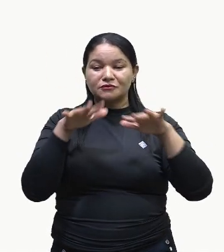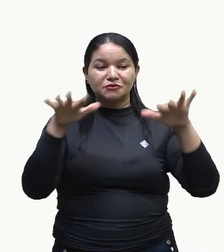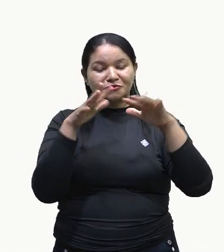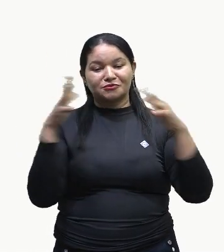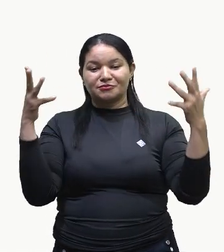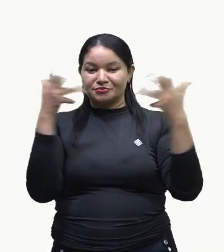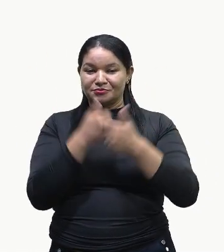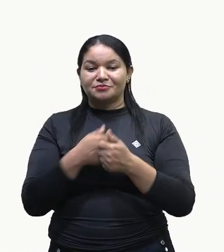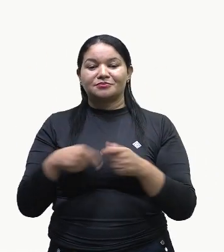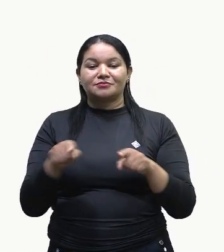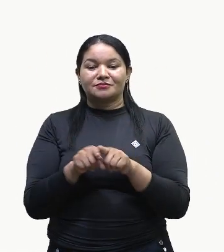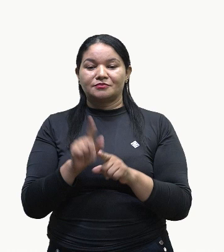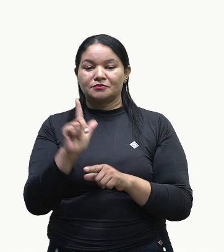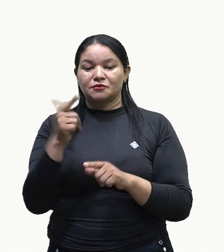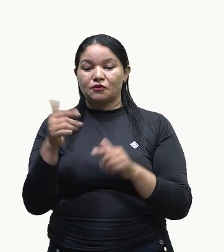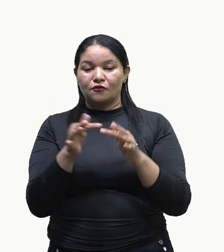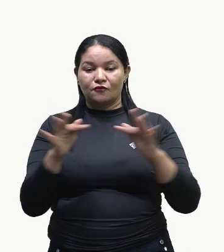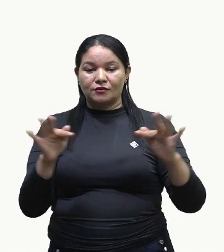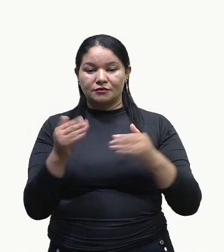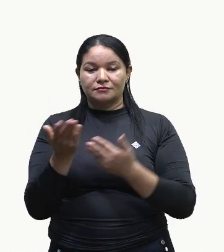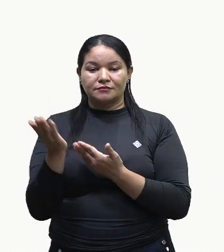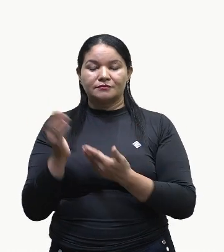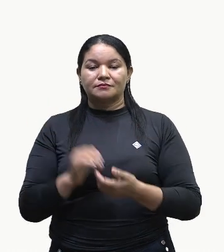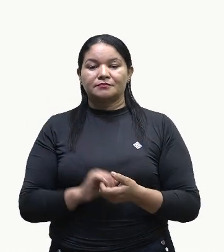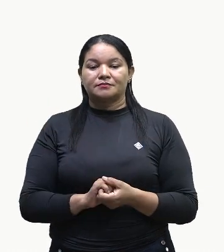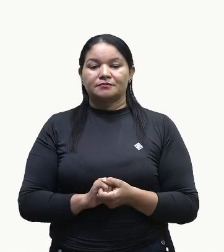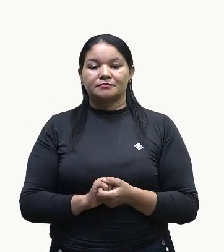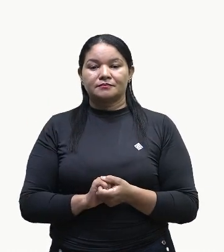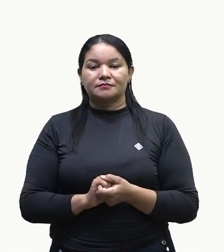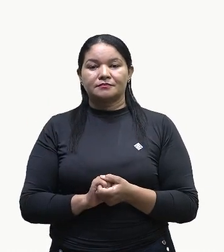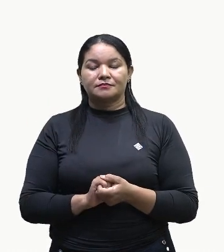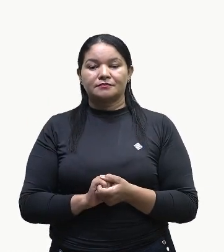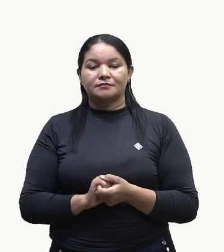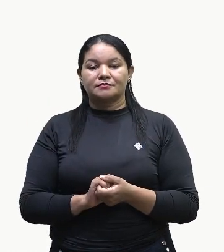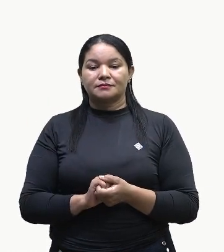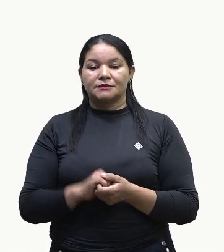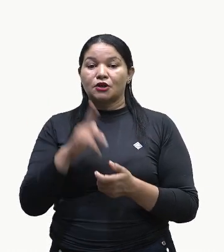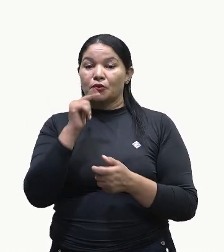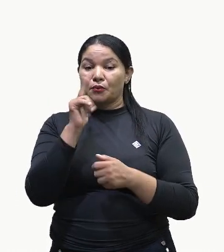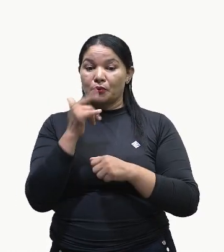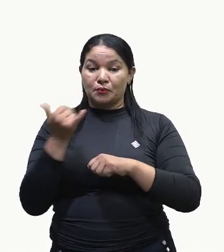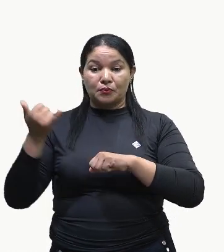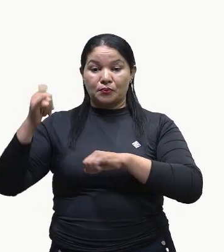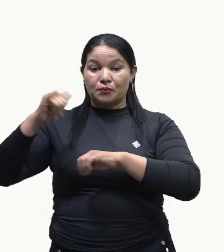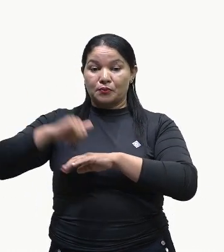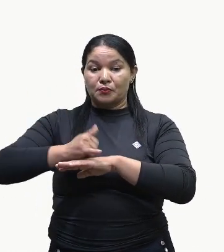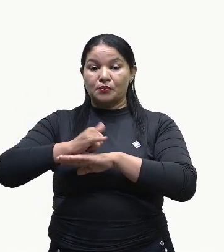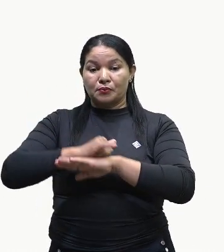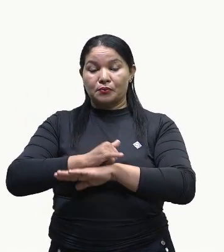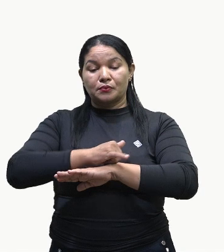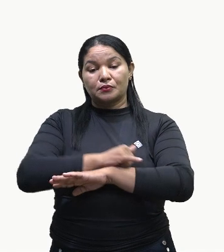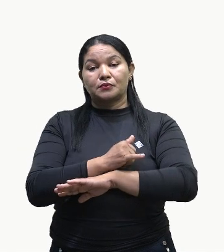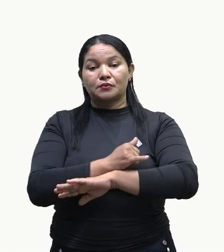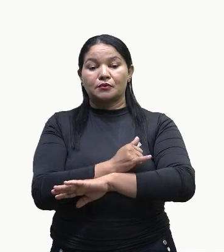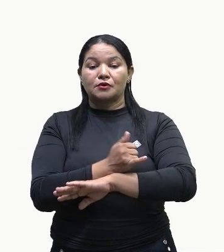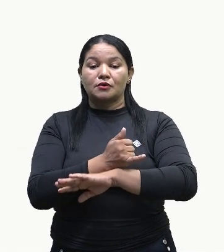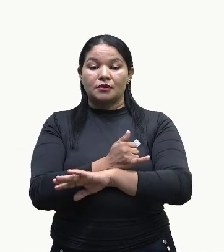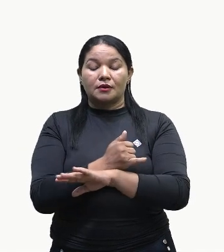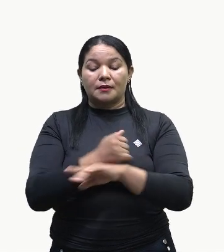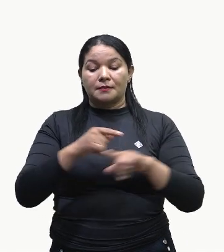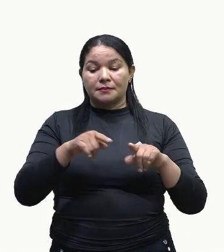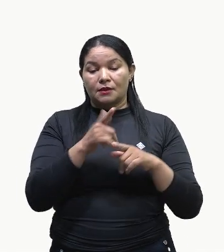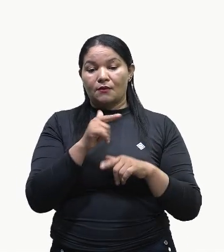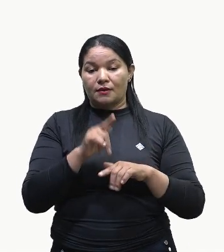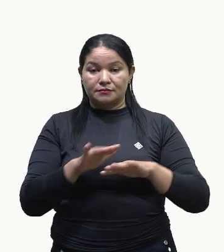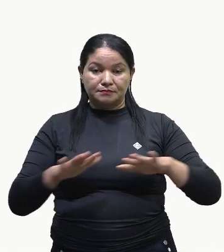E o hidroavião aterrissou suavemente no lago cristalino. O hidroavião aterrissou suavemente no lago. E